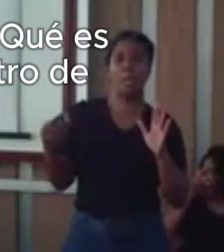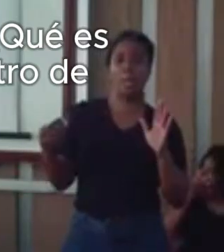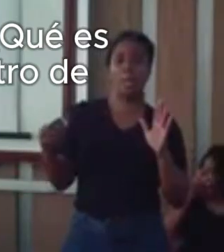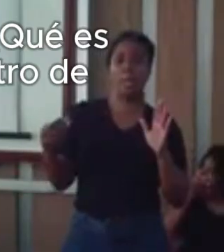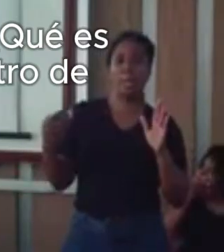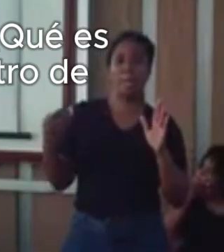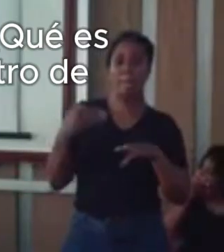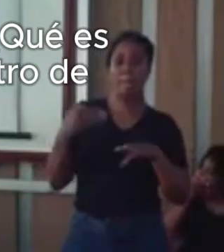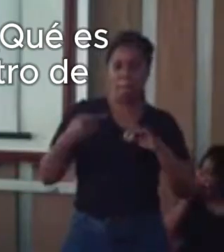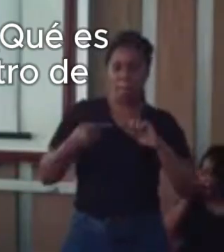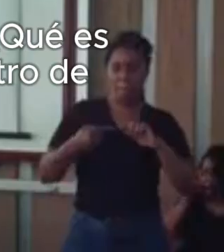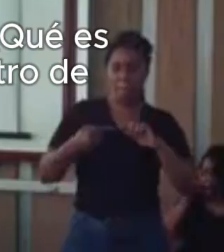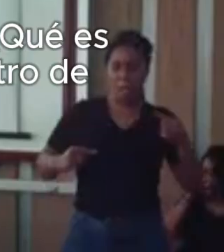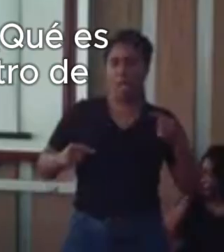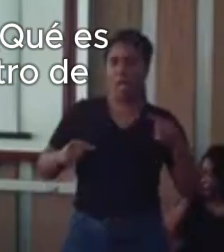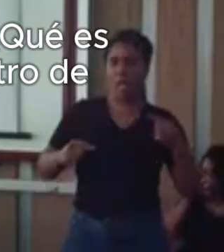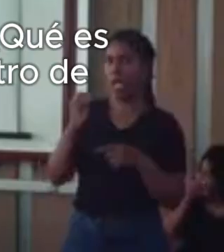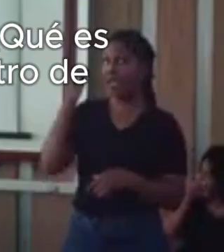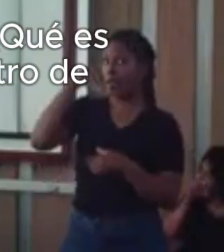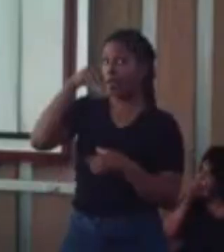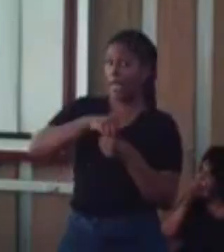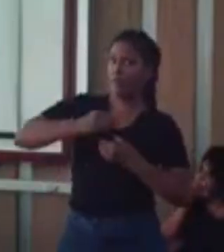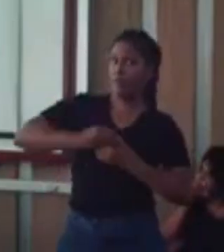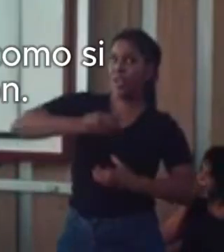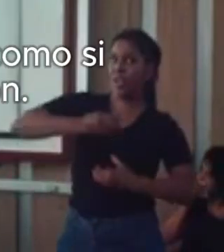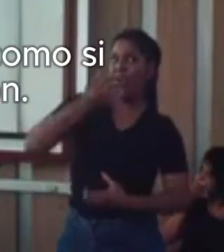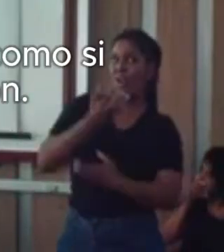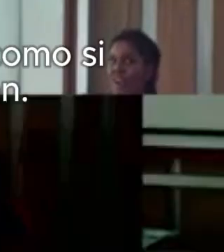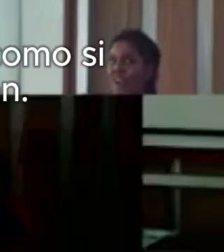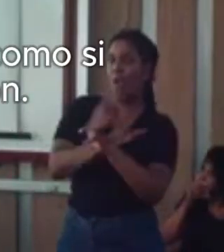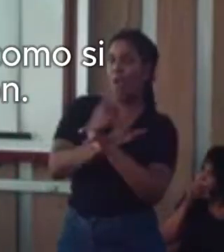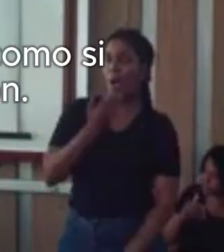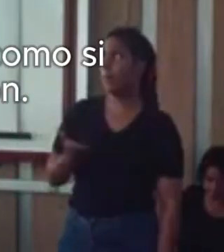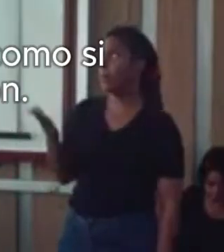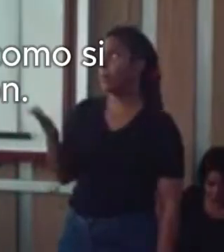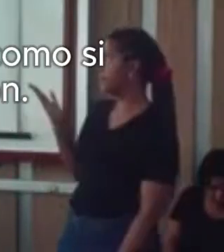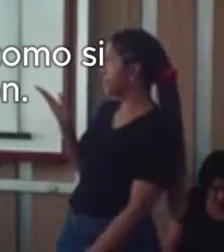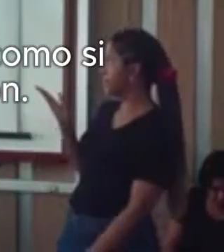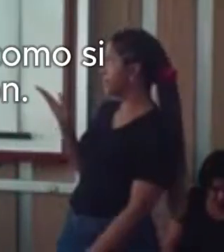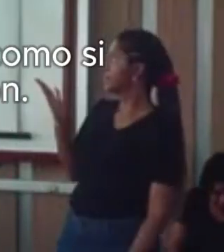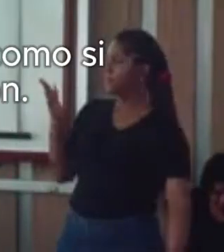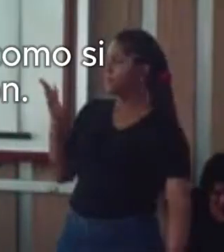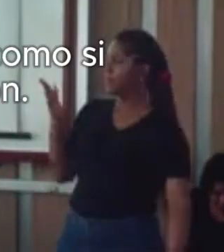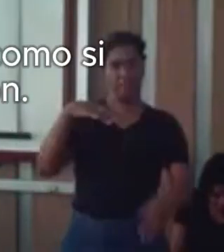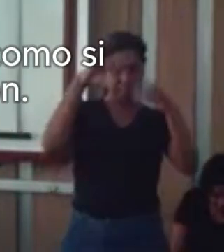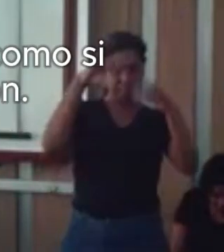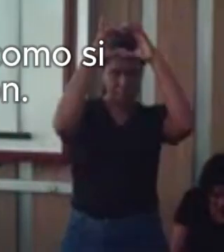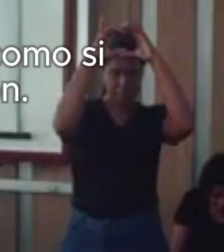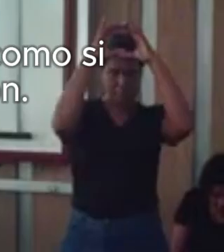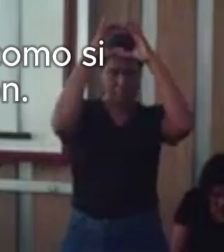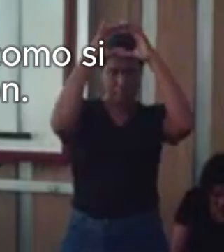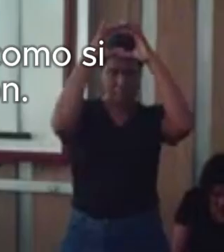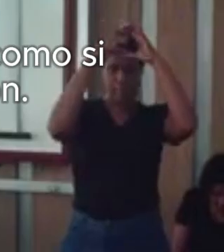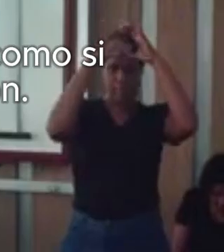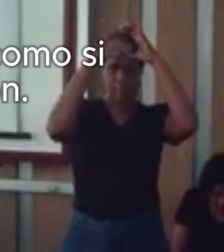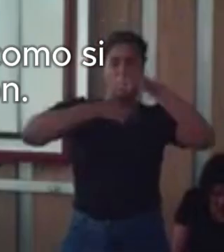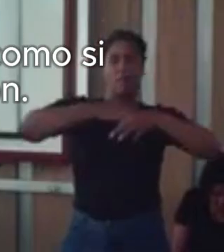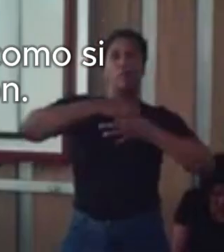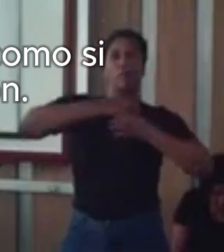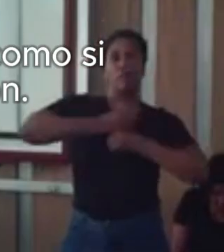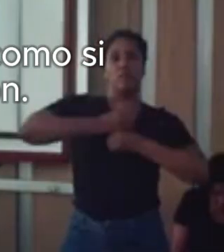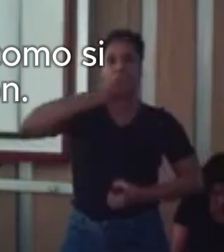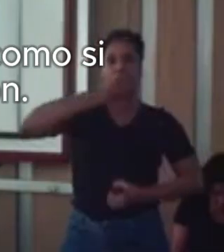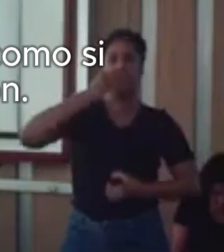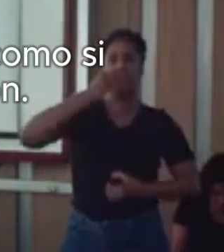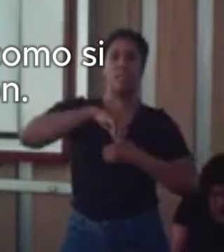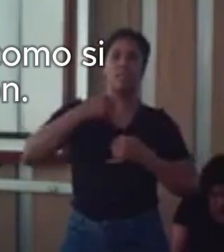está dentro da coluna vertebral. Então, se a gente olhar aqui, está o cérebro e a medula espinhal. É como se fosse mesmo uma continuação, como